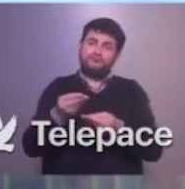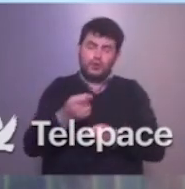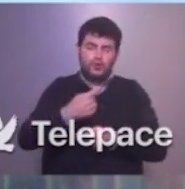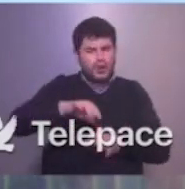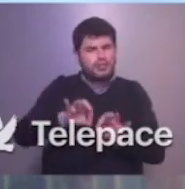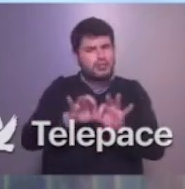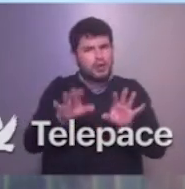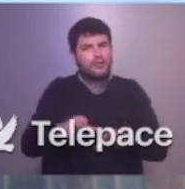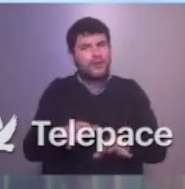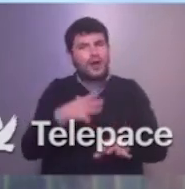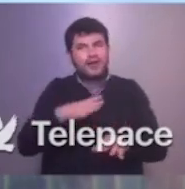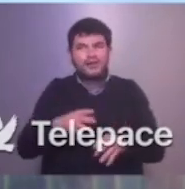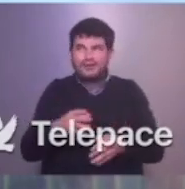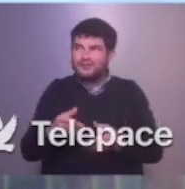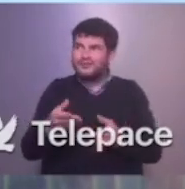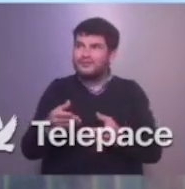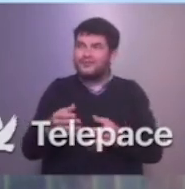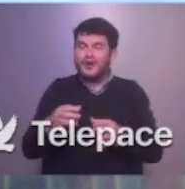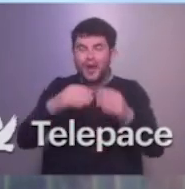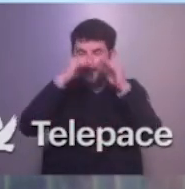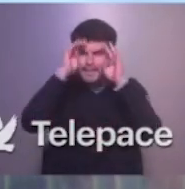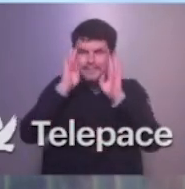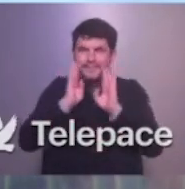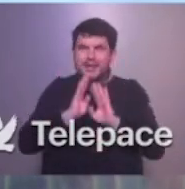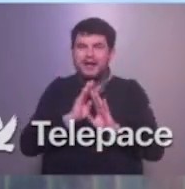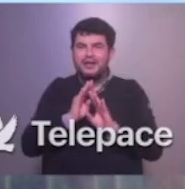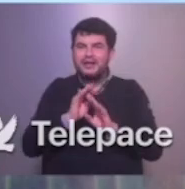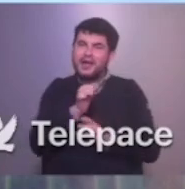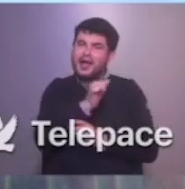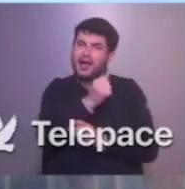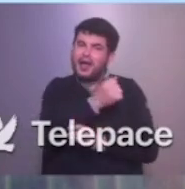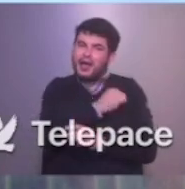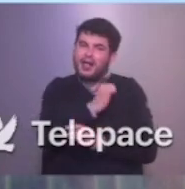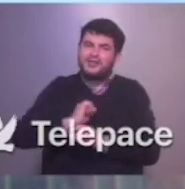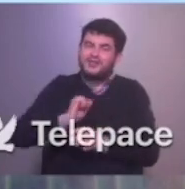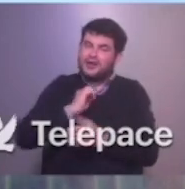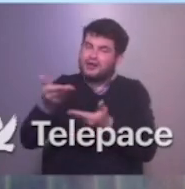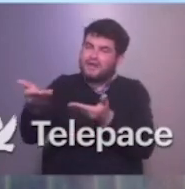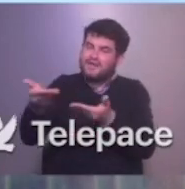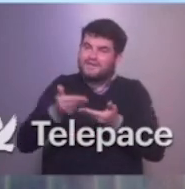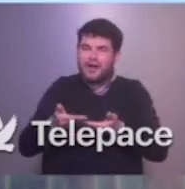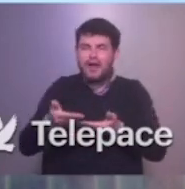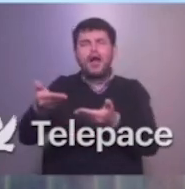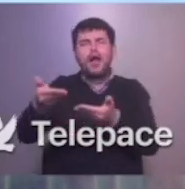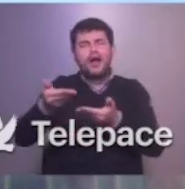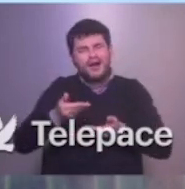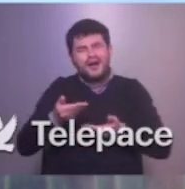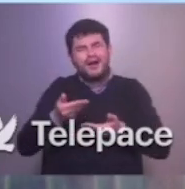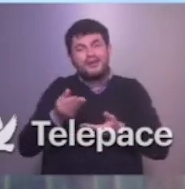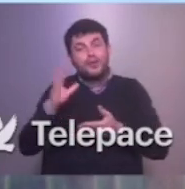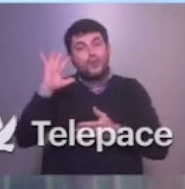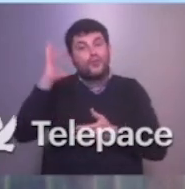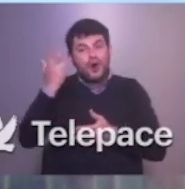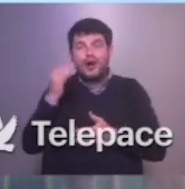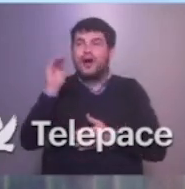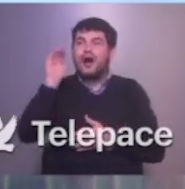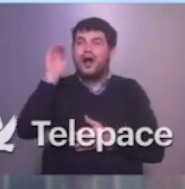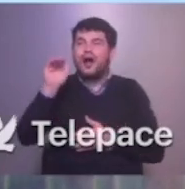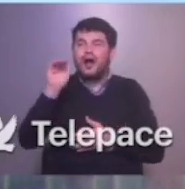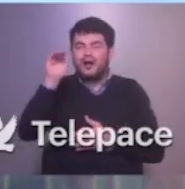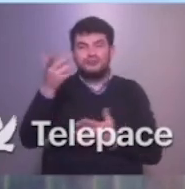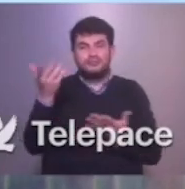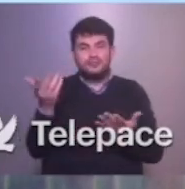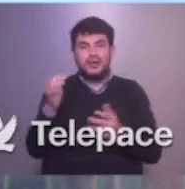também nós queremos receber Maria a nossa casa. E recebemos-la quando a